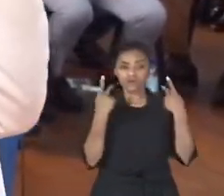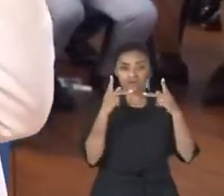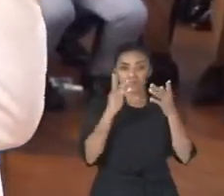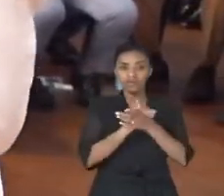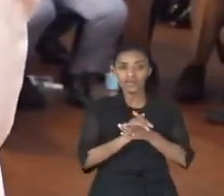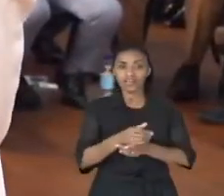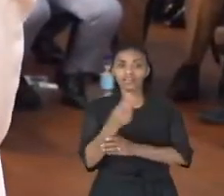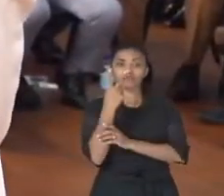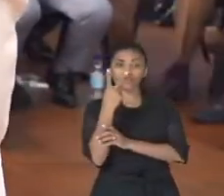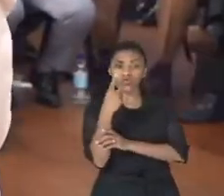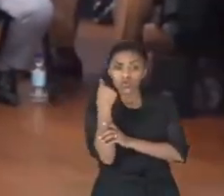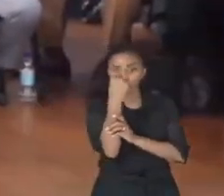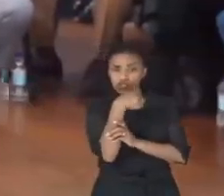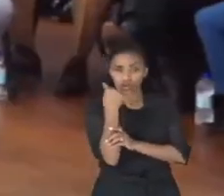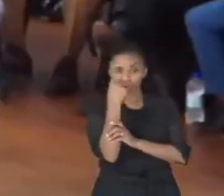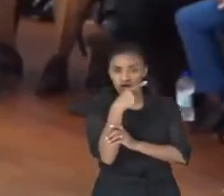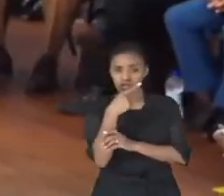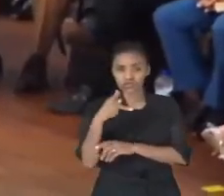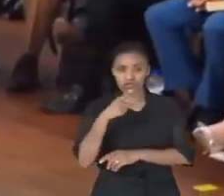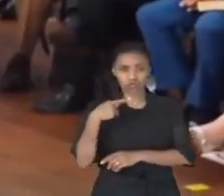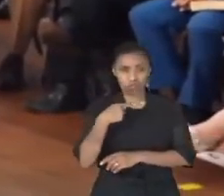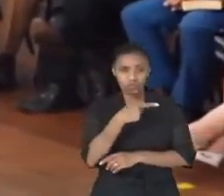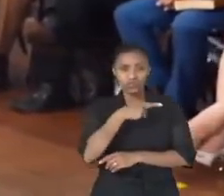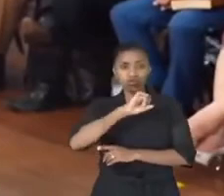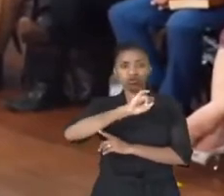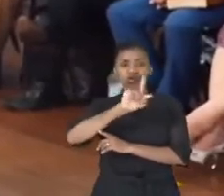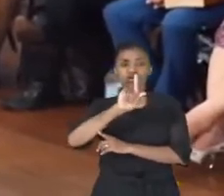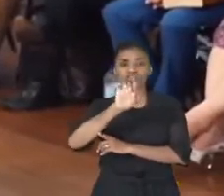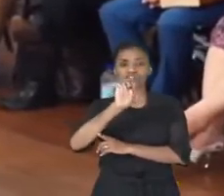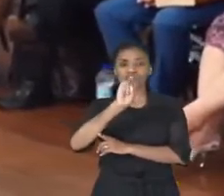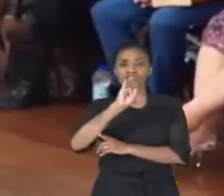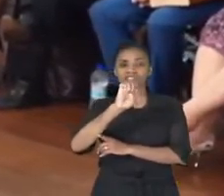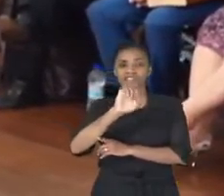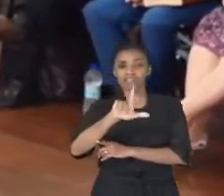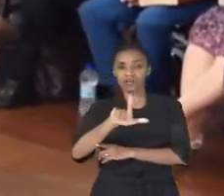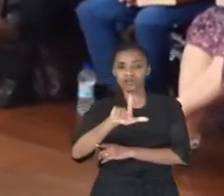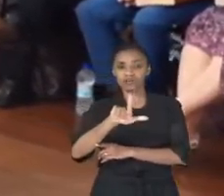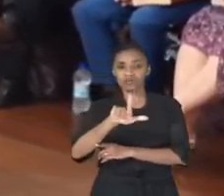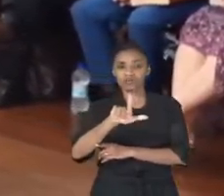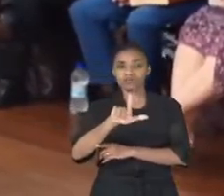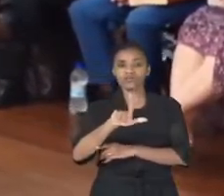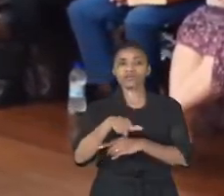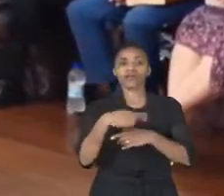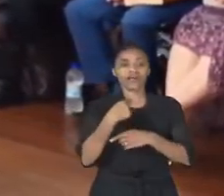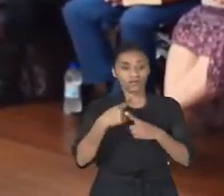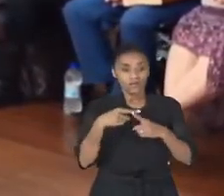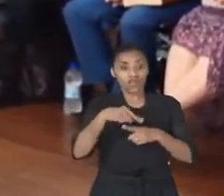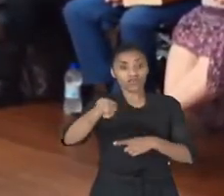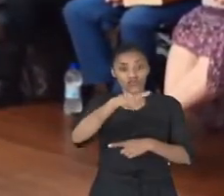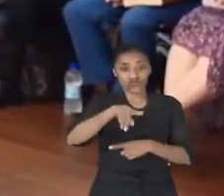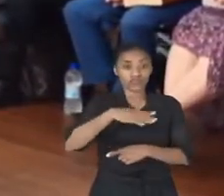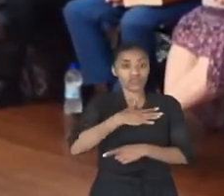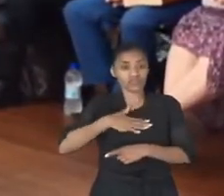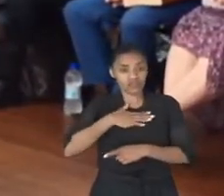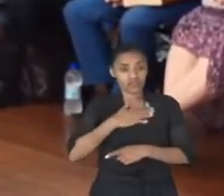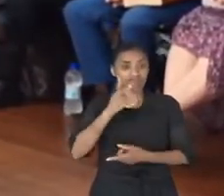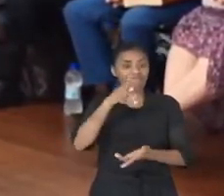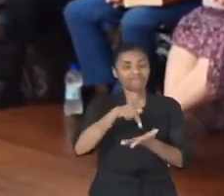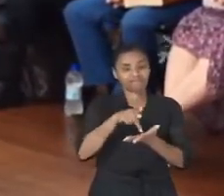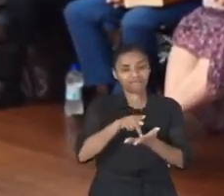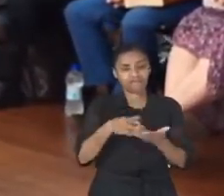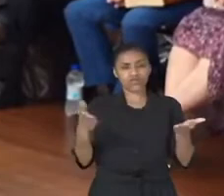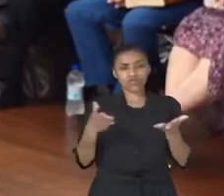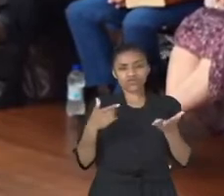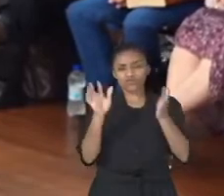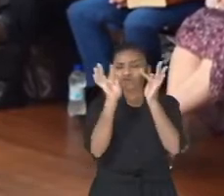ouvir 2 horas de metralhadora do pastor Gesiel Gomes, o príncipe dos pregadores do país, é porque vocês são animados de verdade. Hoje